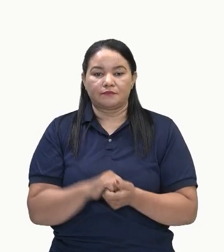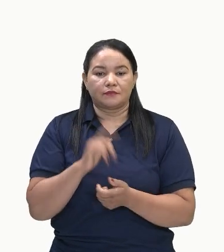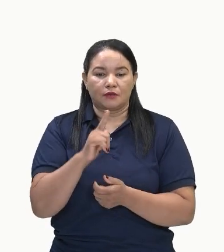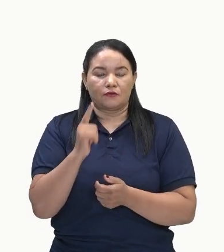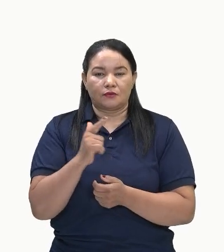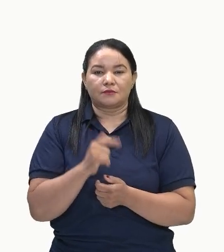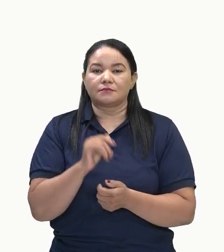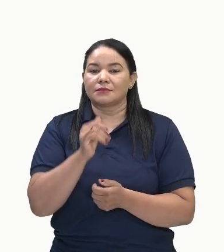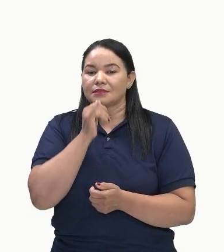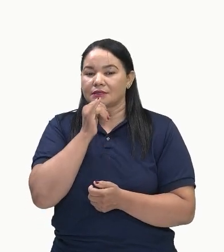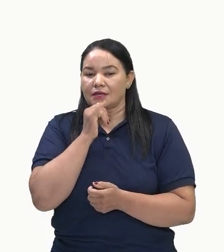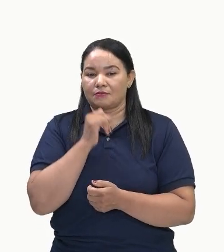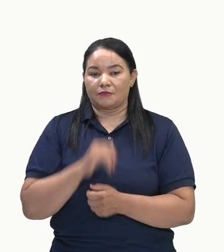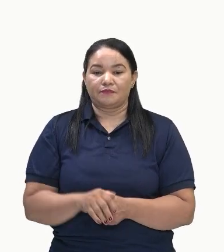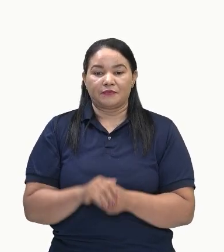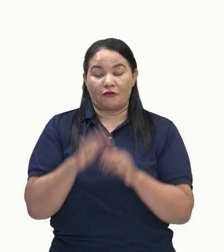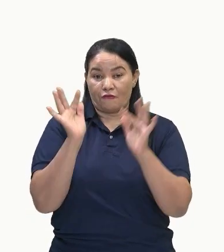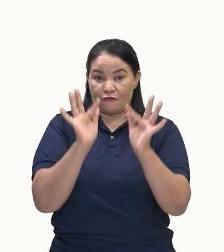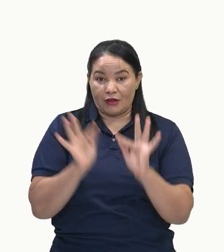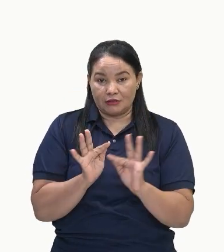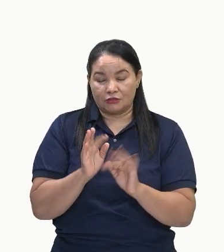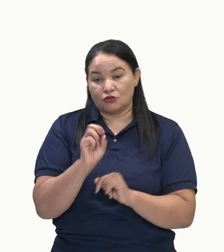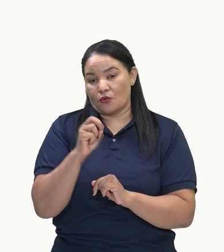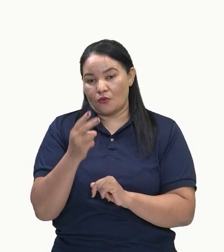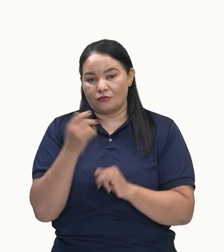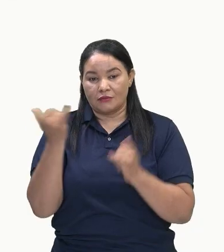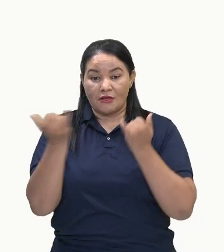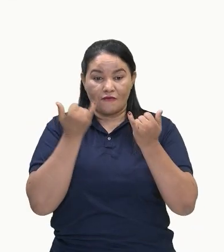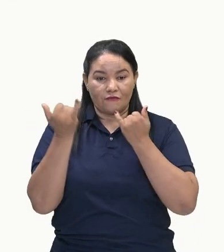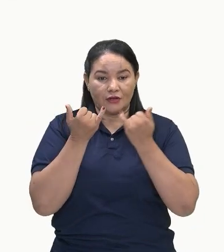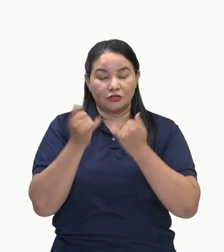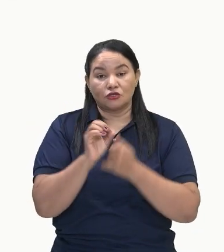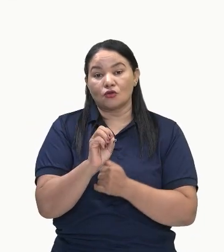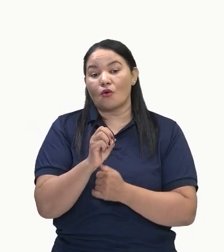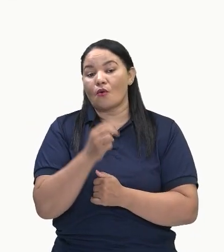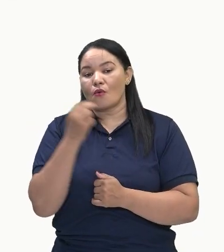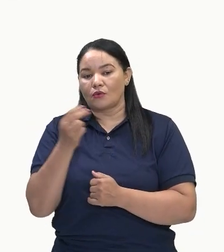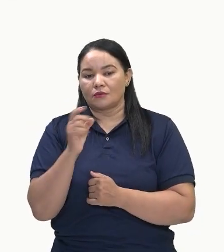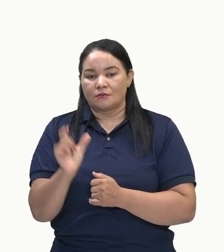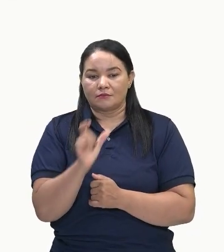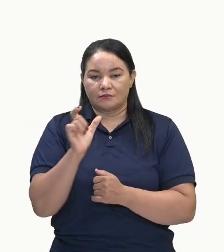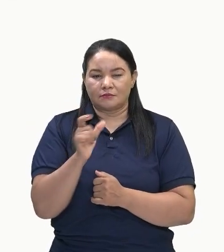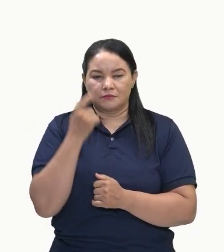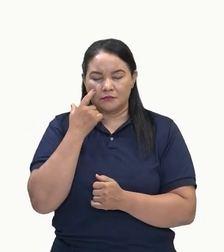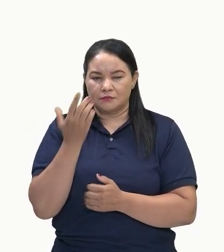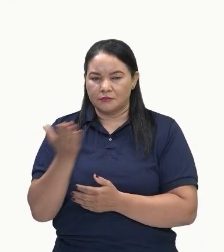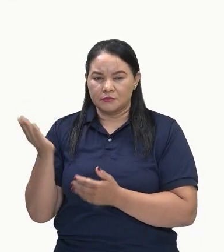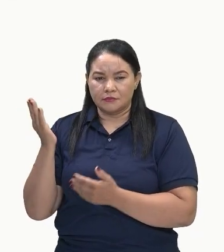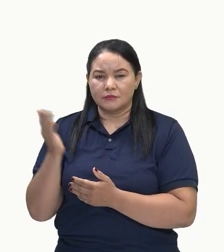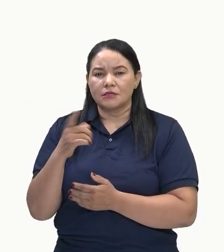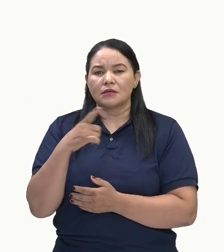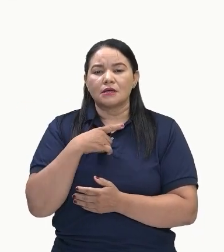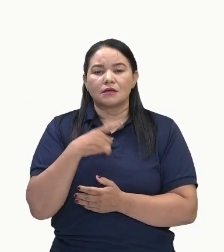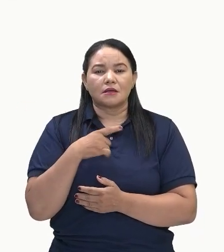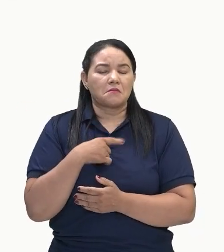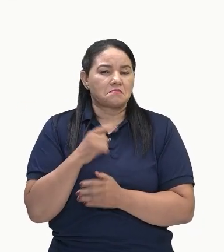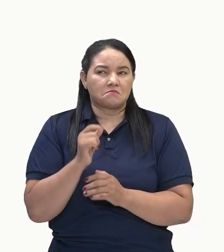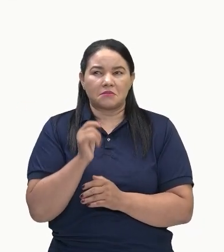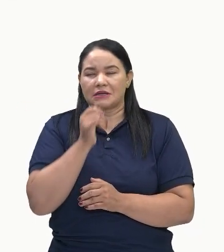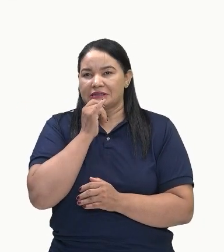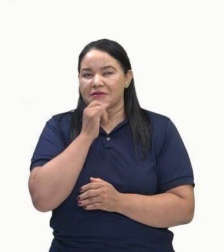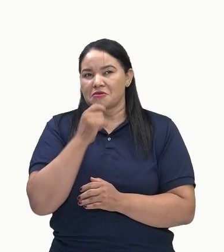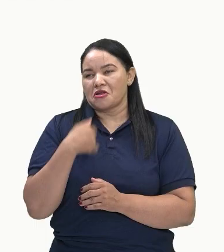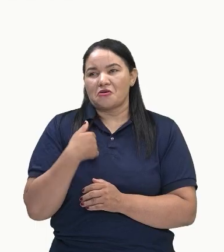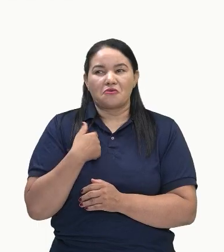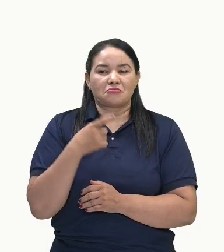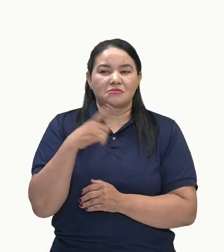felicidade, informação e advice. Eles são incontáveis, tá? Então, a minha felicidade, eu não digo eu tenho uma felicidade,